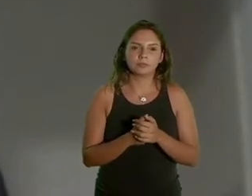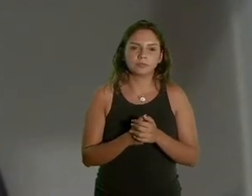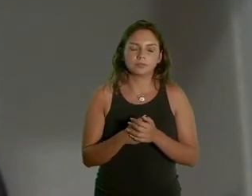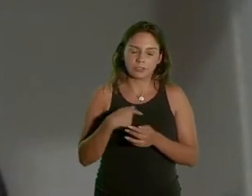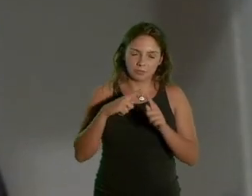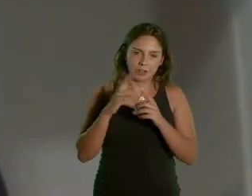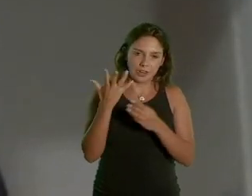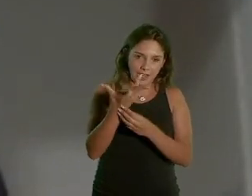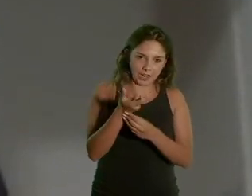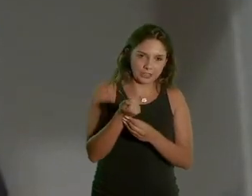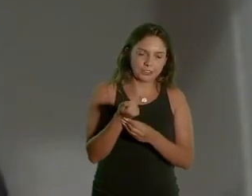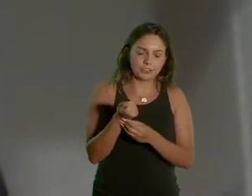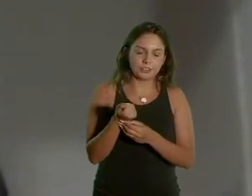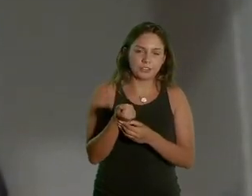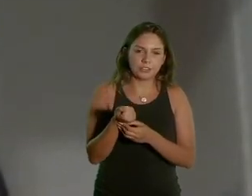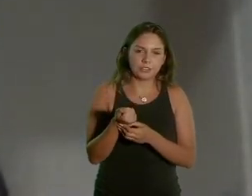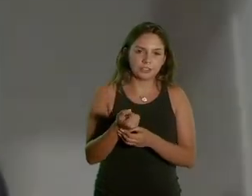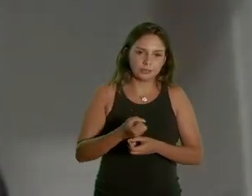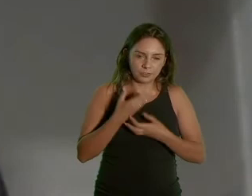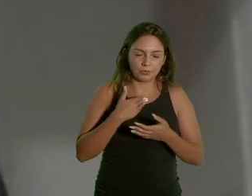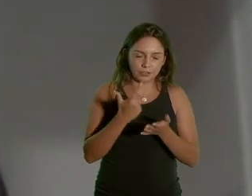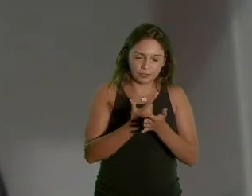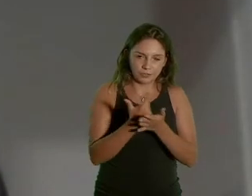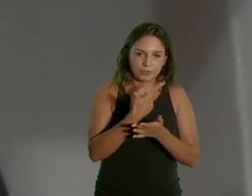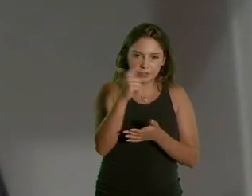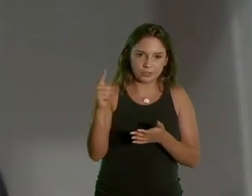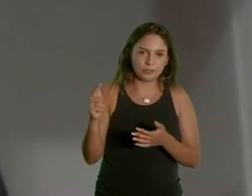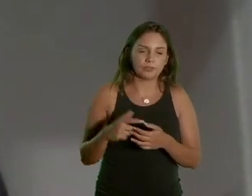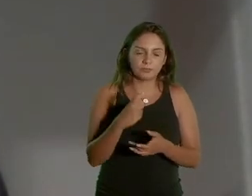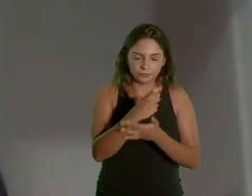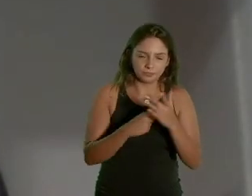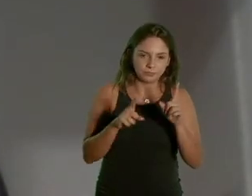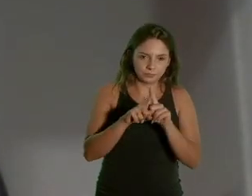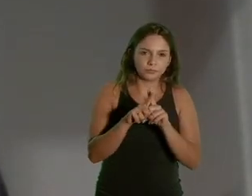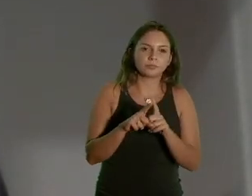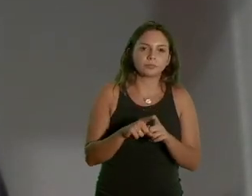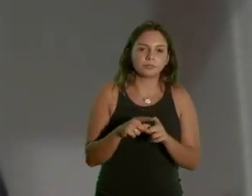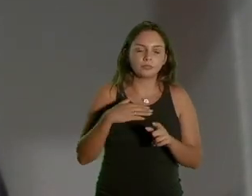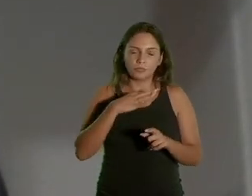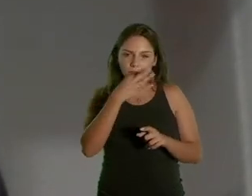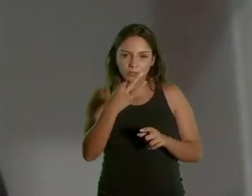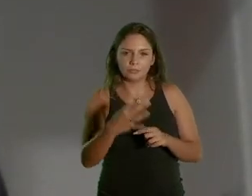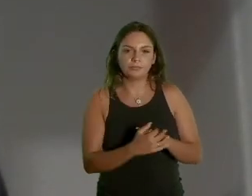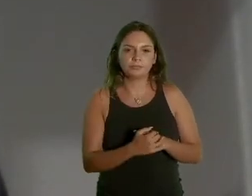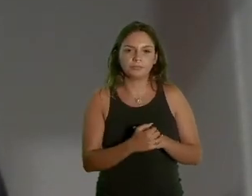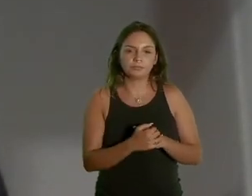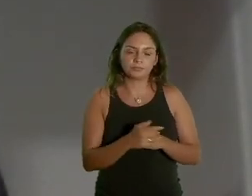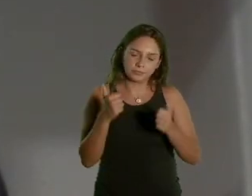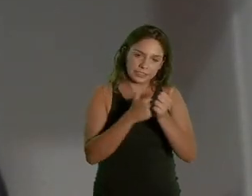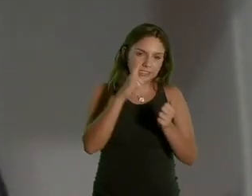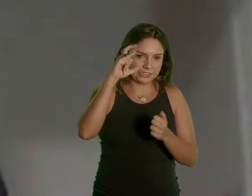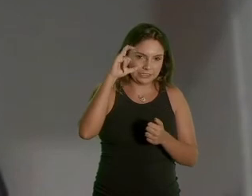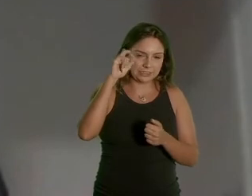arte, dos poemas que estão no meu livro e também de outros textos e também muito da minha opinião, para que me sigam no